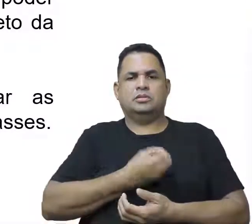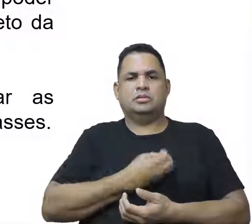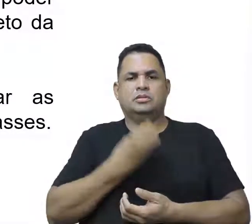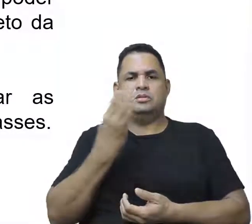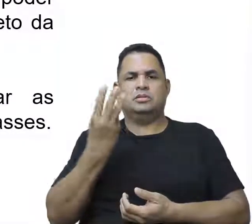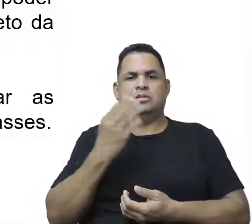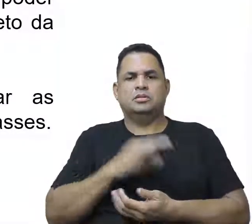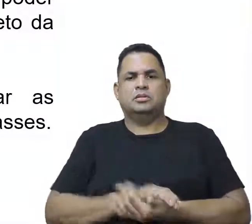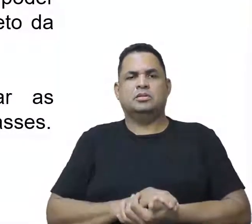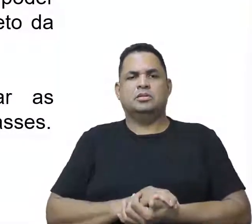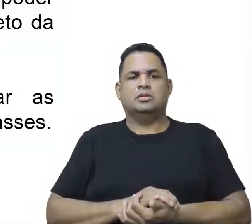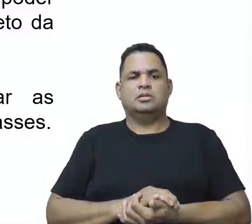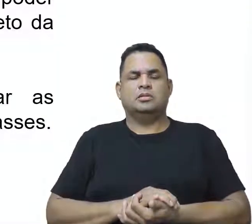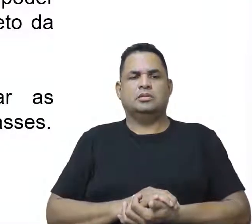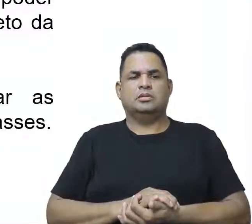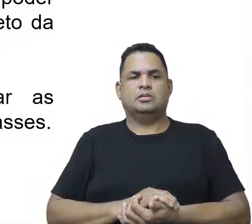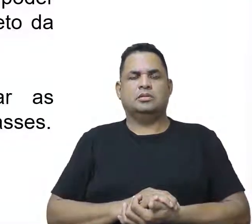3, né?